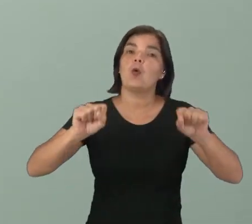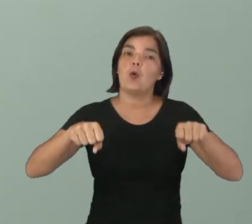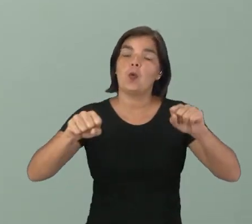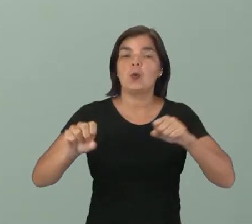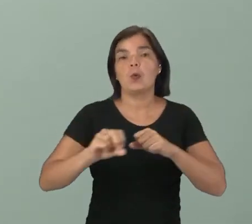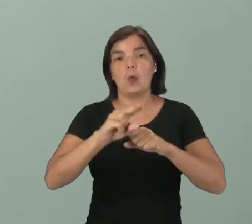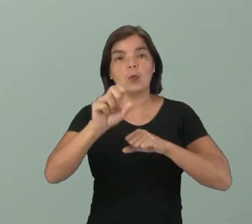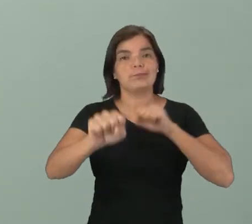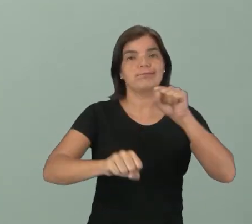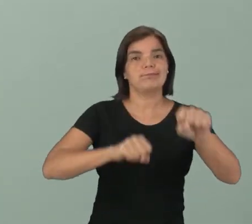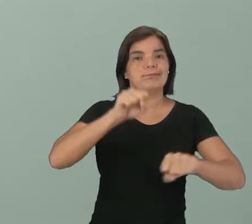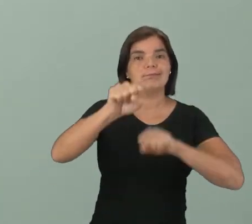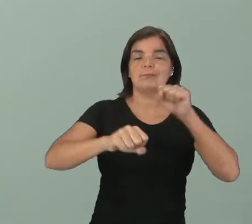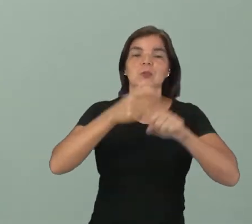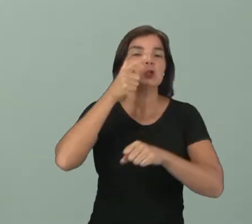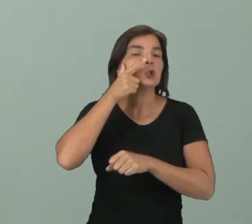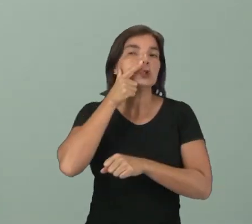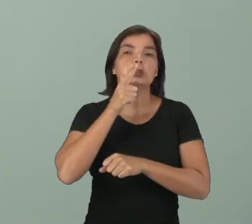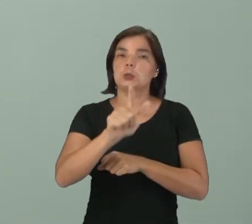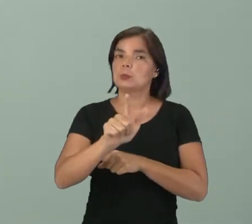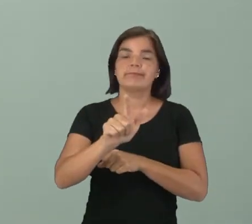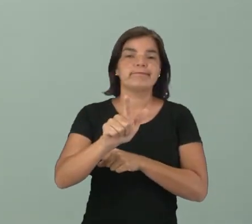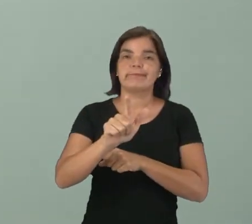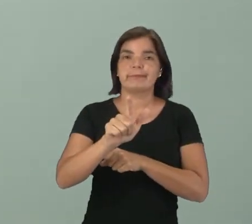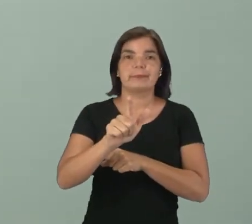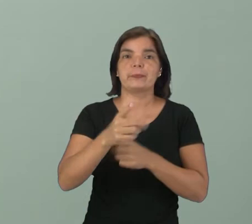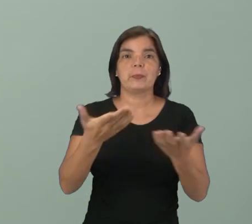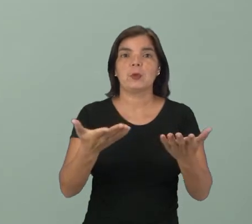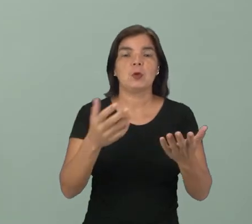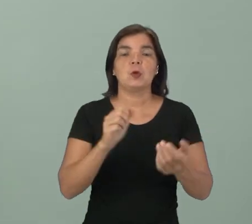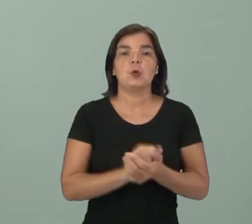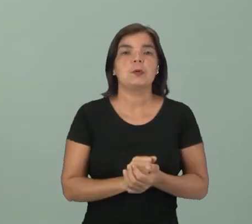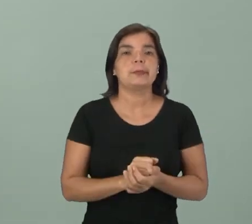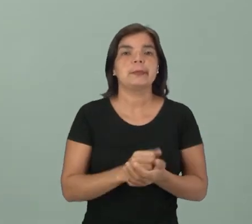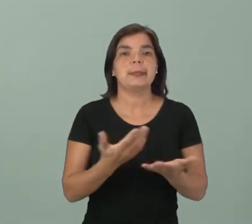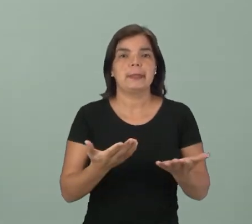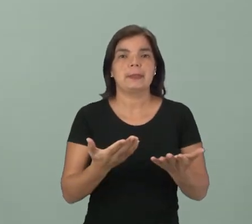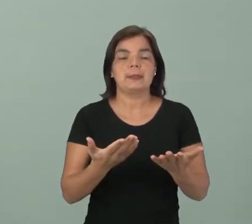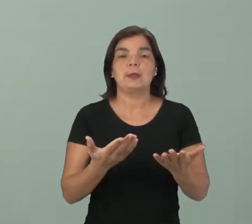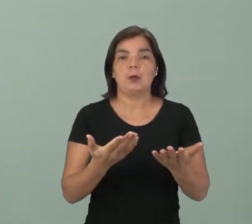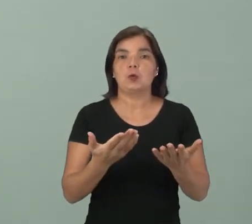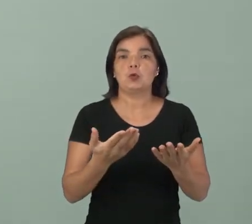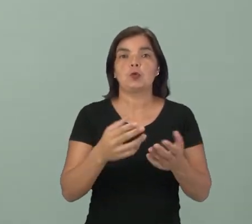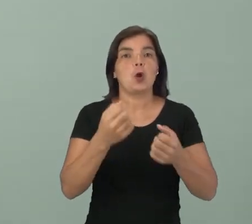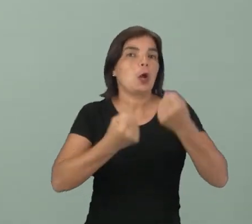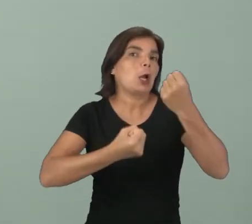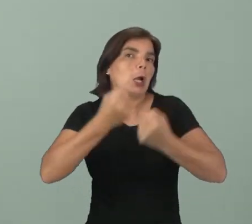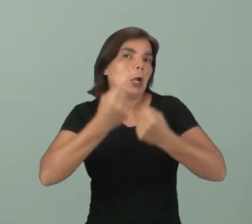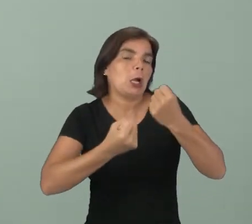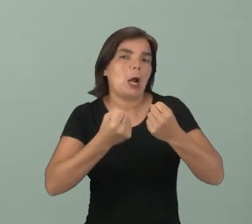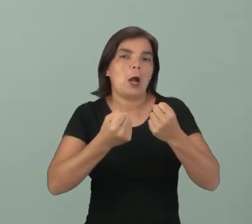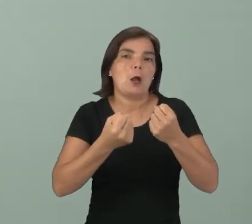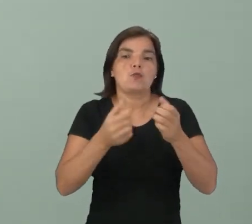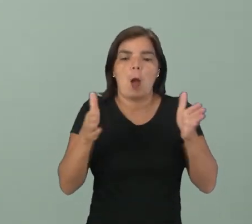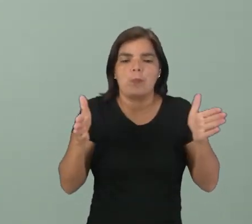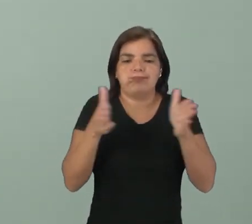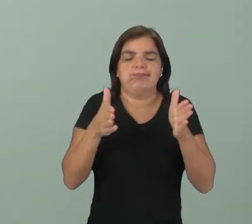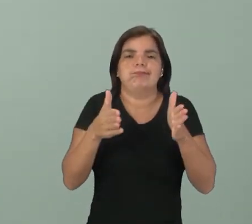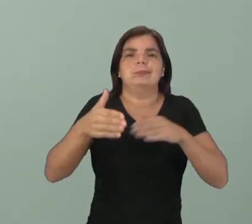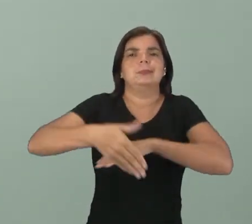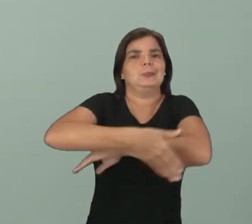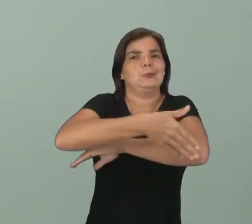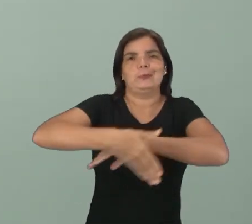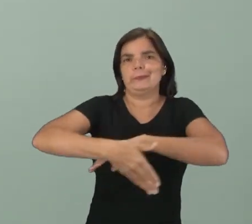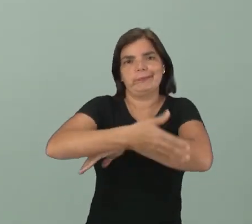motocicleta ou bicicleta eu não consegue fazer um uma digamos assim uma rede de um carro em uma rua desse